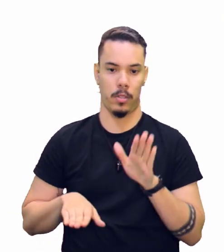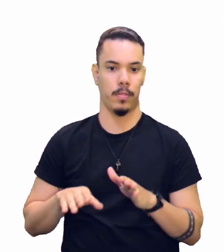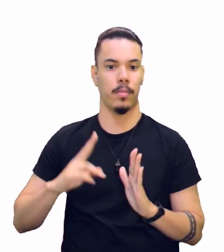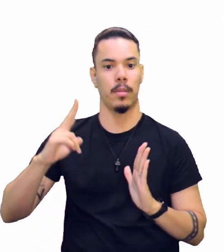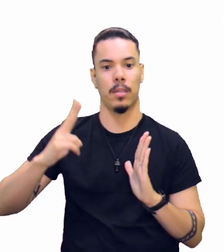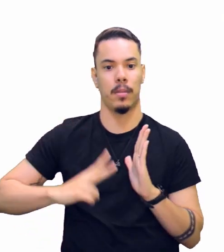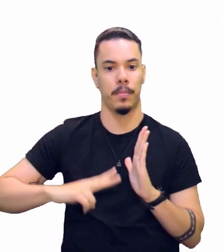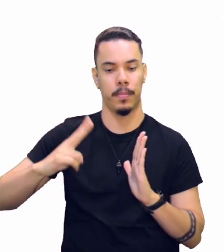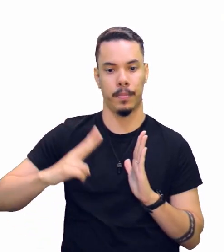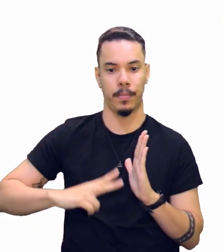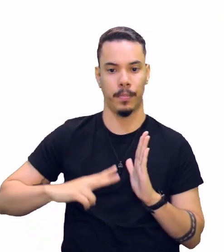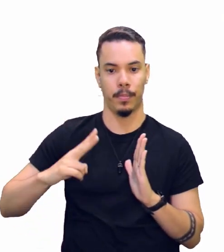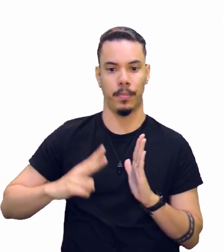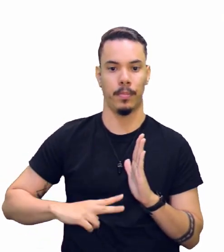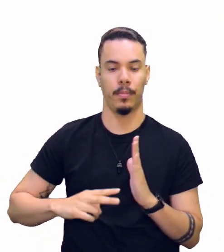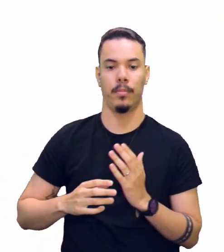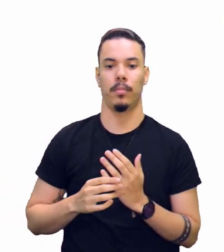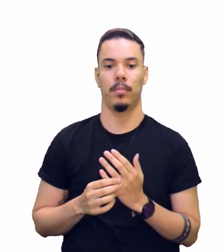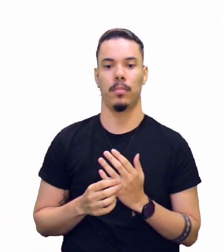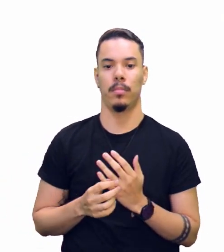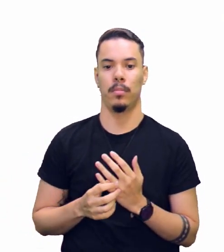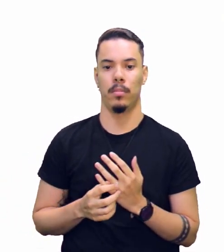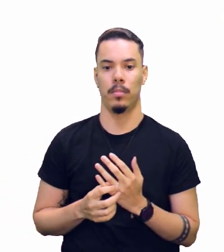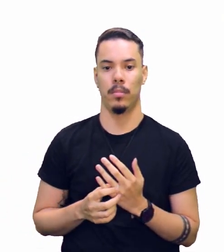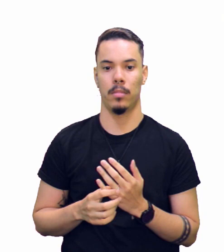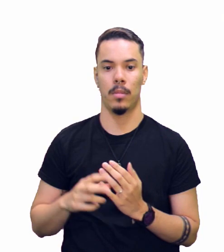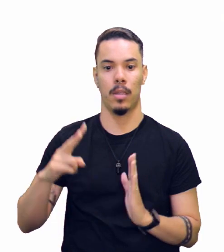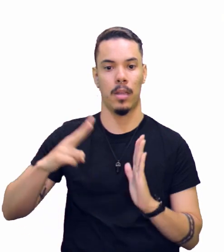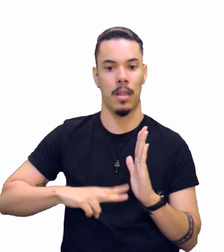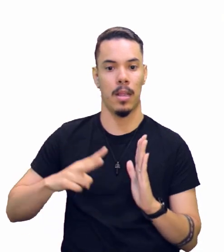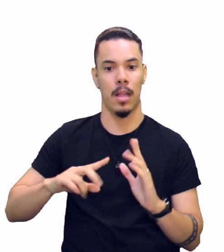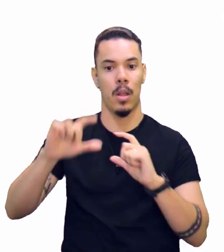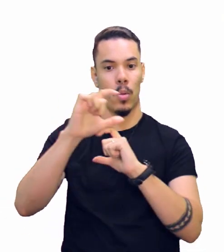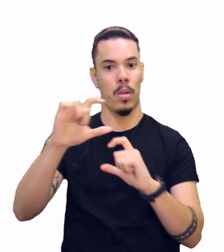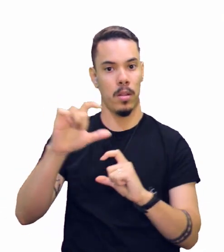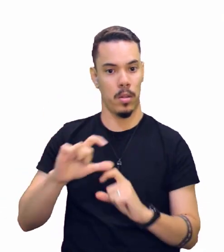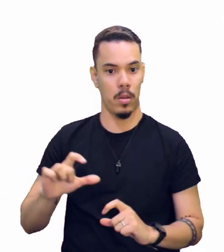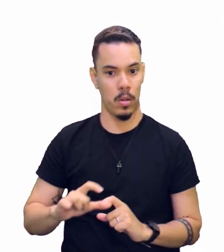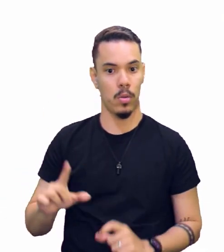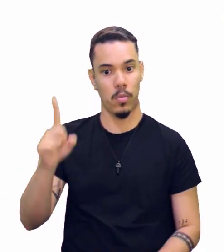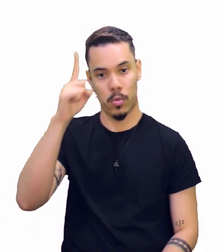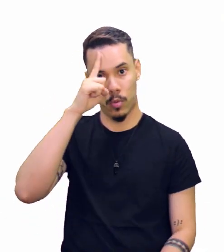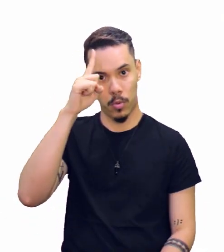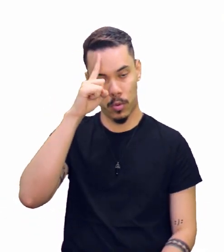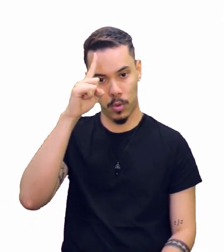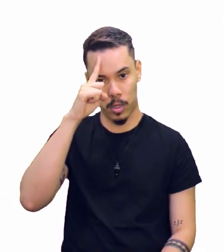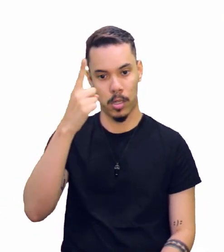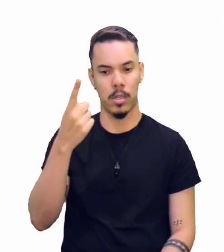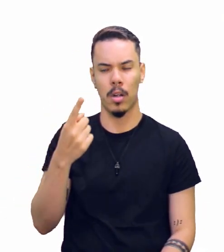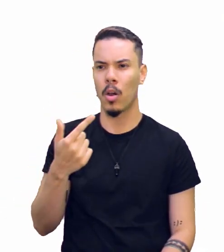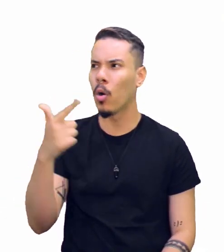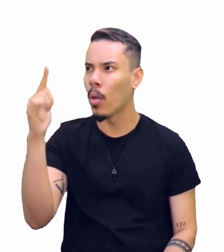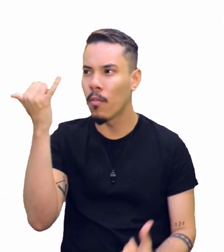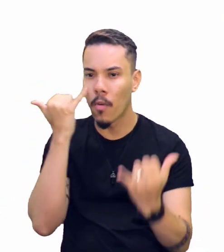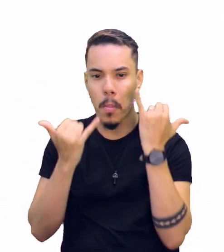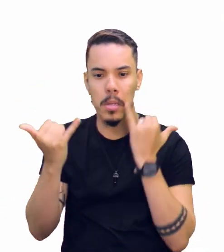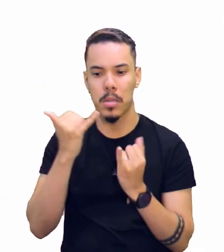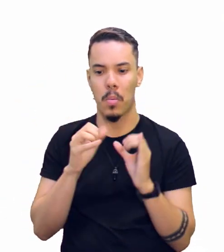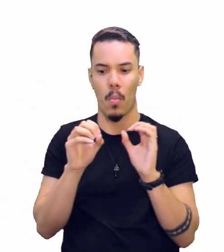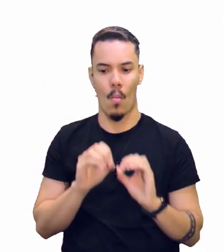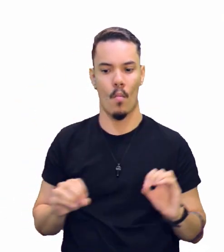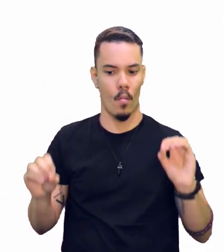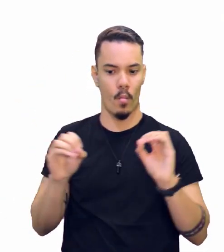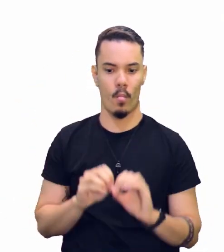ler ah os quadrinhos todo dia e eu não tenho mais nenhuma outra informação se é ótimo se é bacana se é